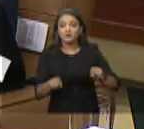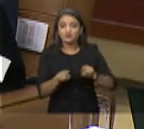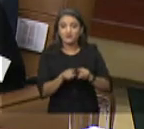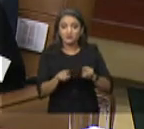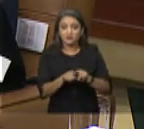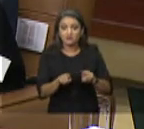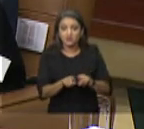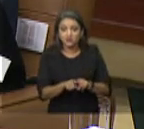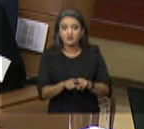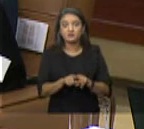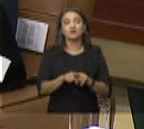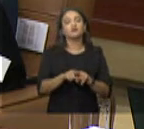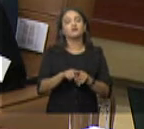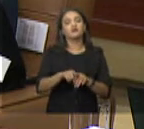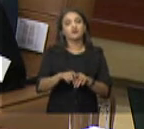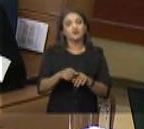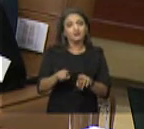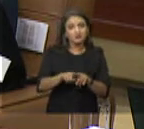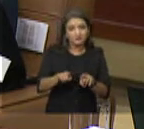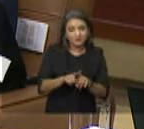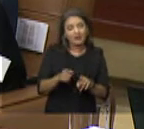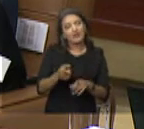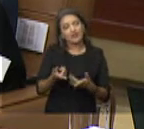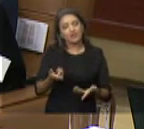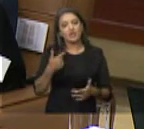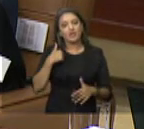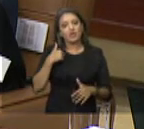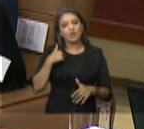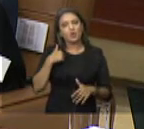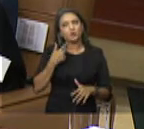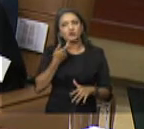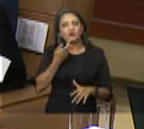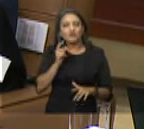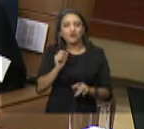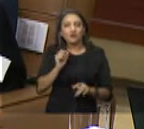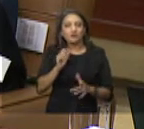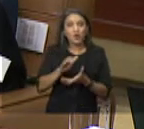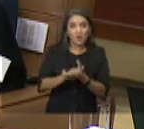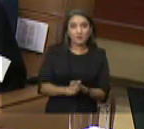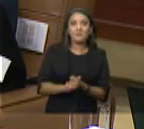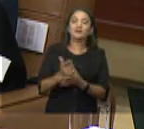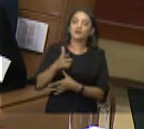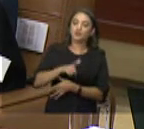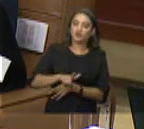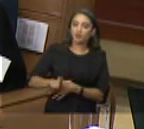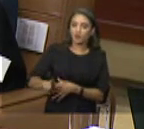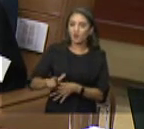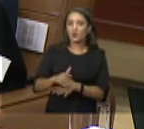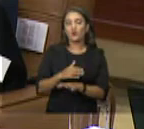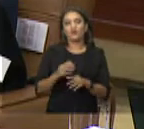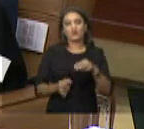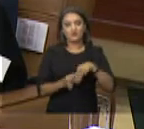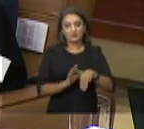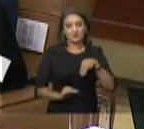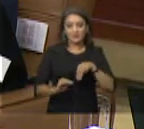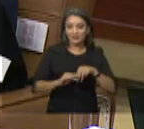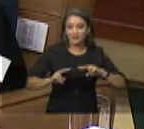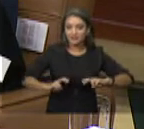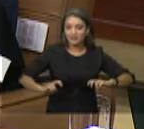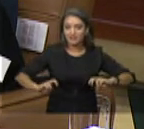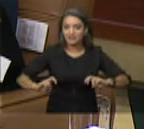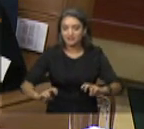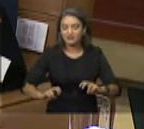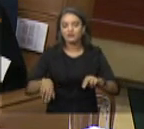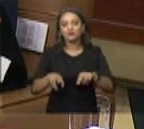reitero aliás se vossa excelência me permitir os cumprimentos os eminentes pares eminentes ministros